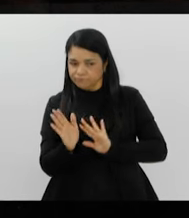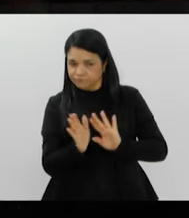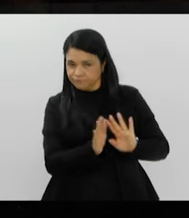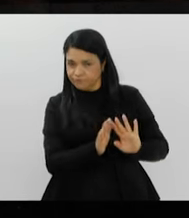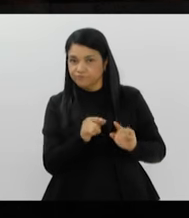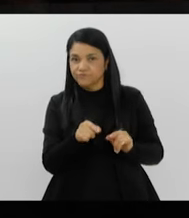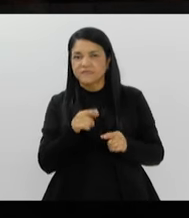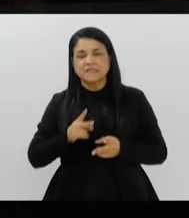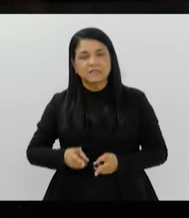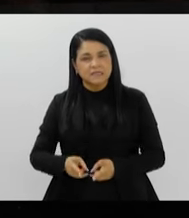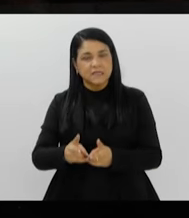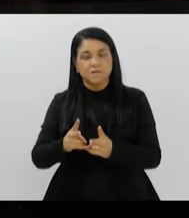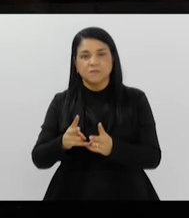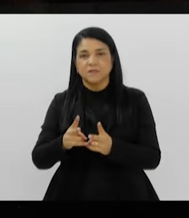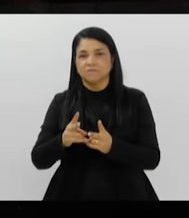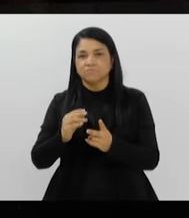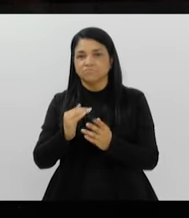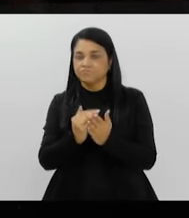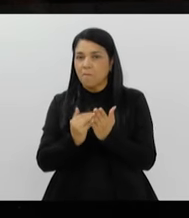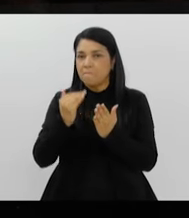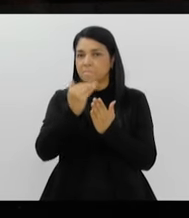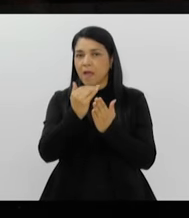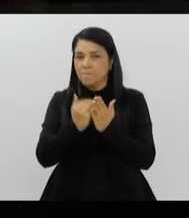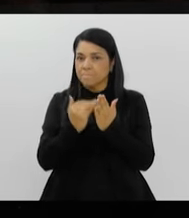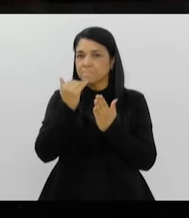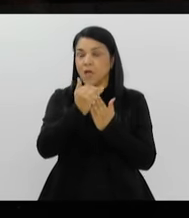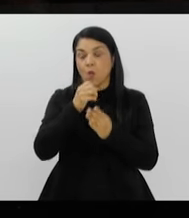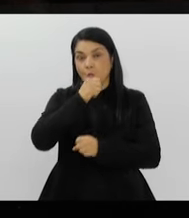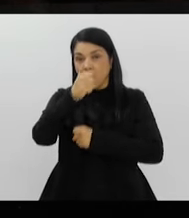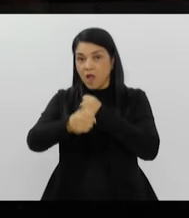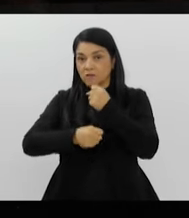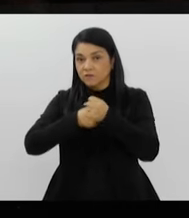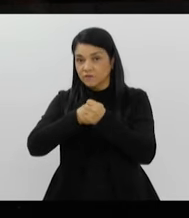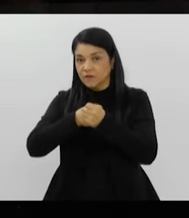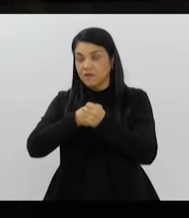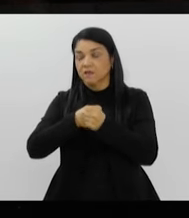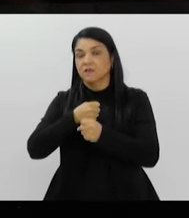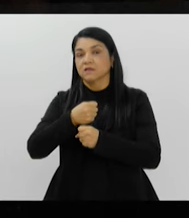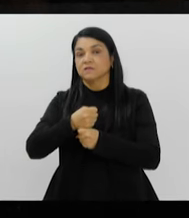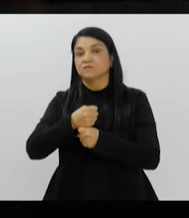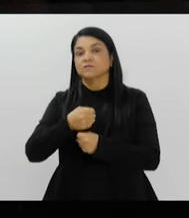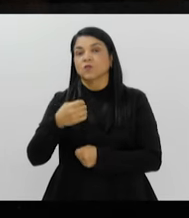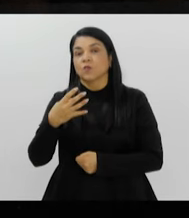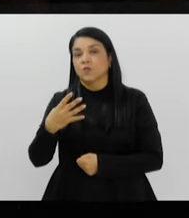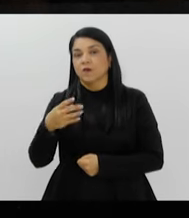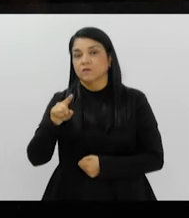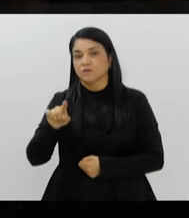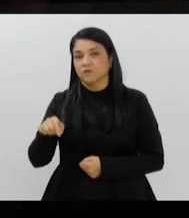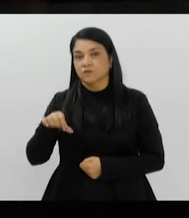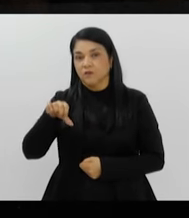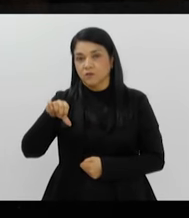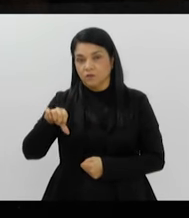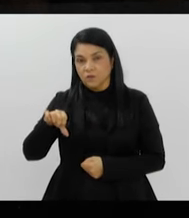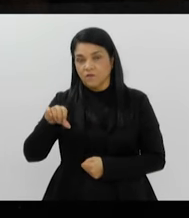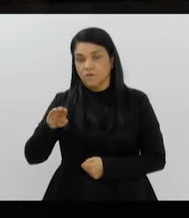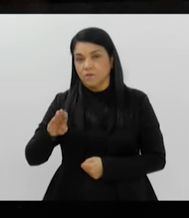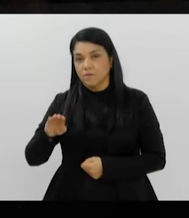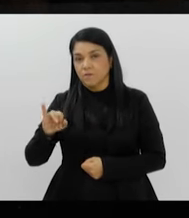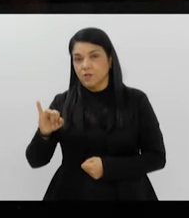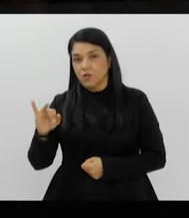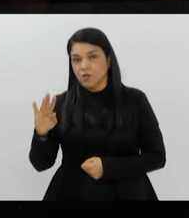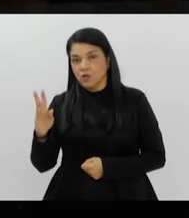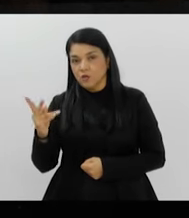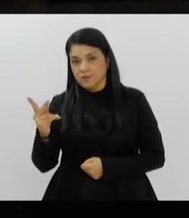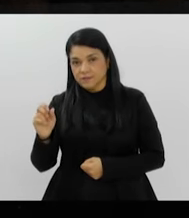é sempre crescente. E para o ano que vem é de 4,9 bilhões de reais.